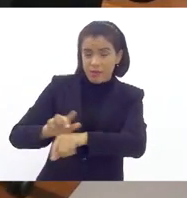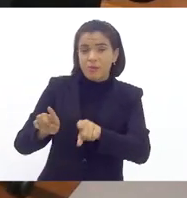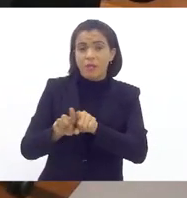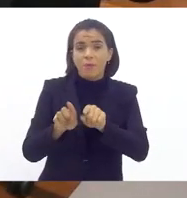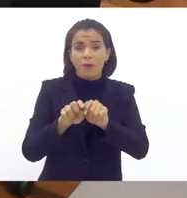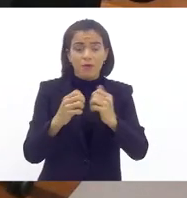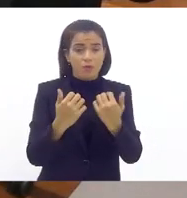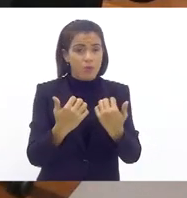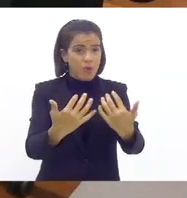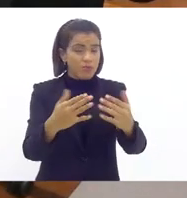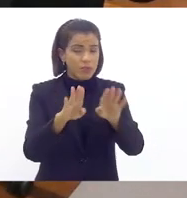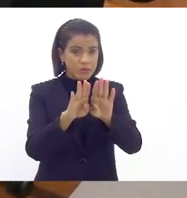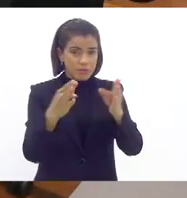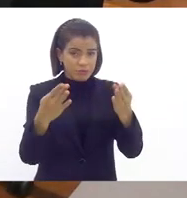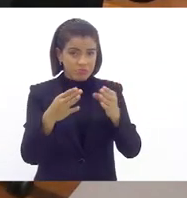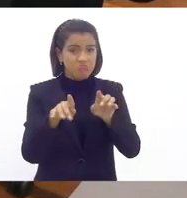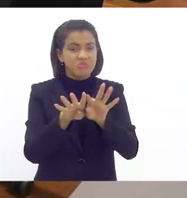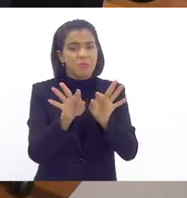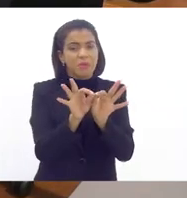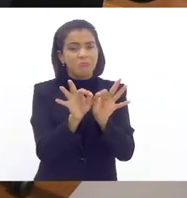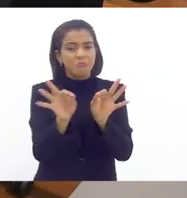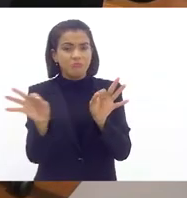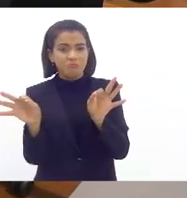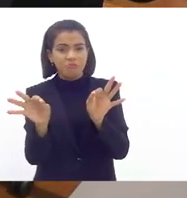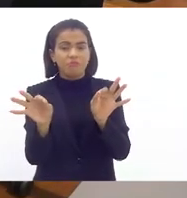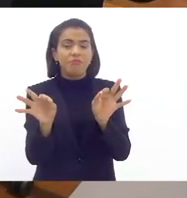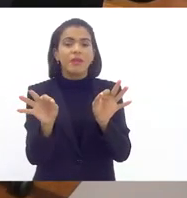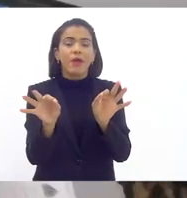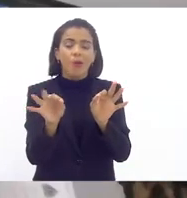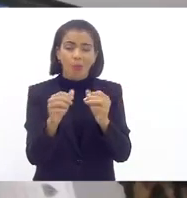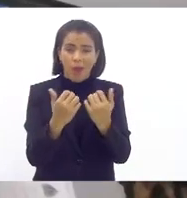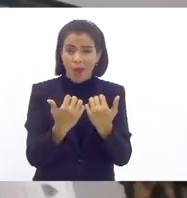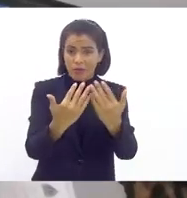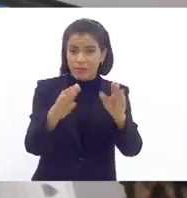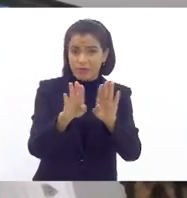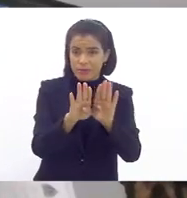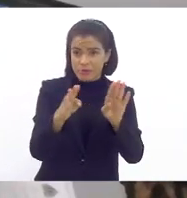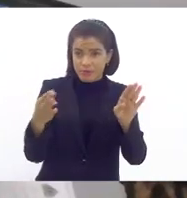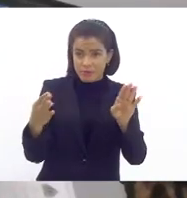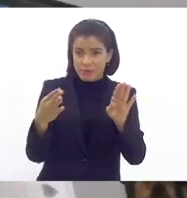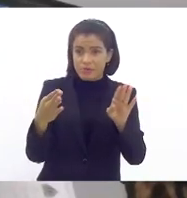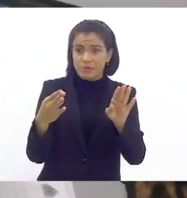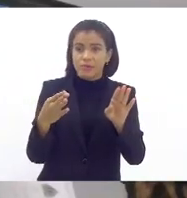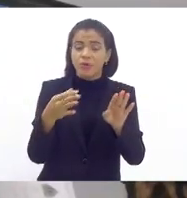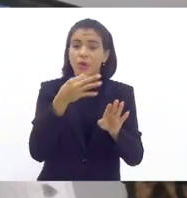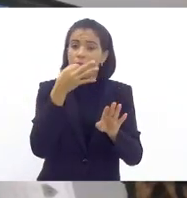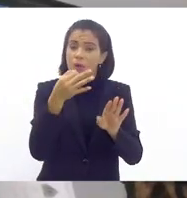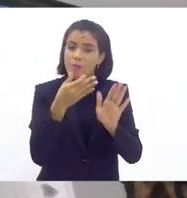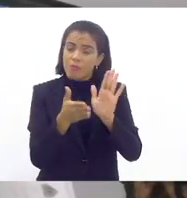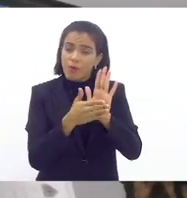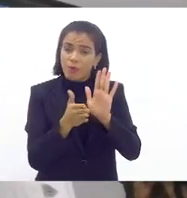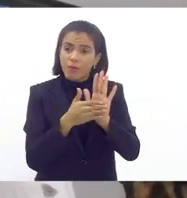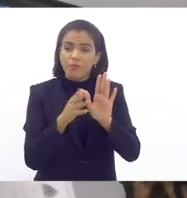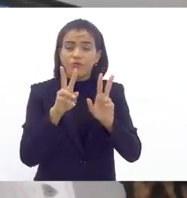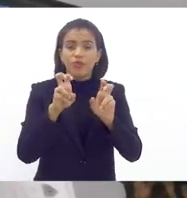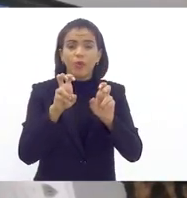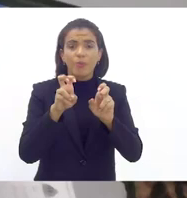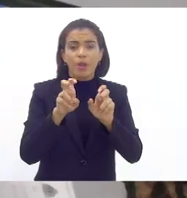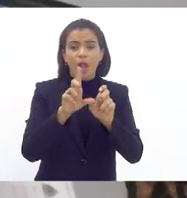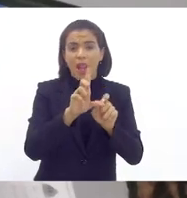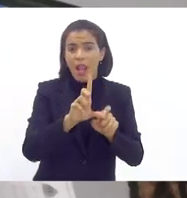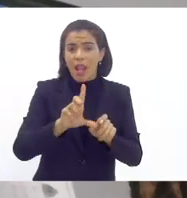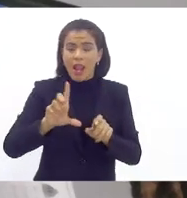audiência pública, e aí eu vou até estender um pouco mais para o Romário, a audiência pública ele propõe na região do Leste Metropolitano